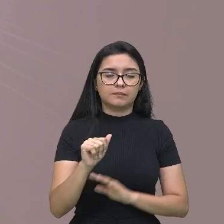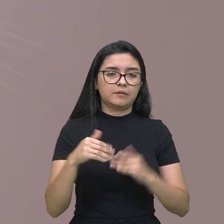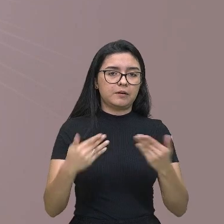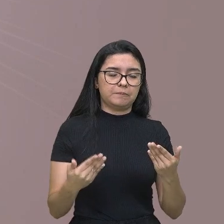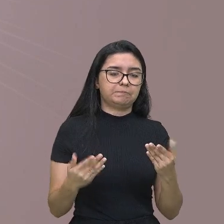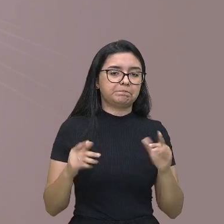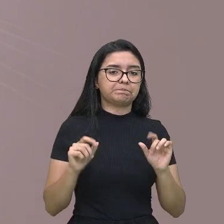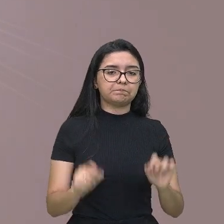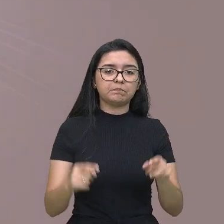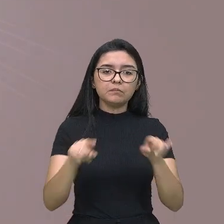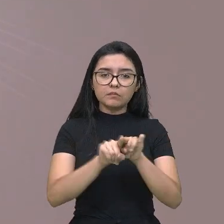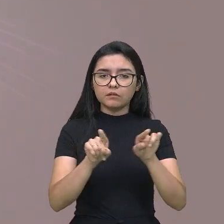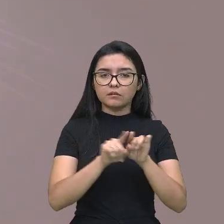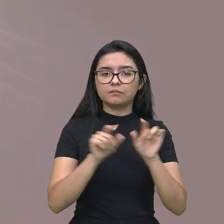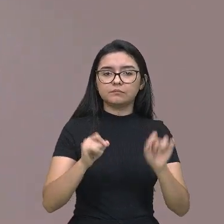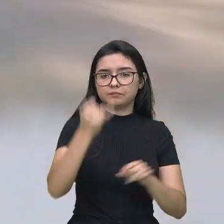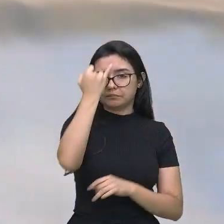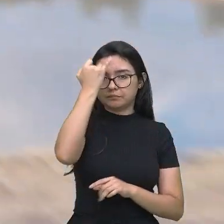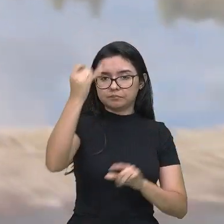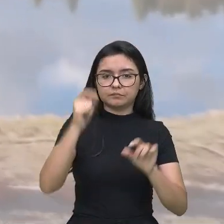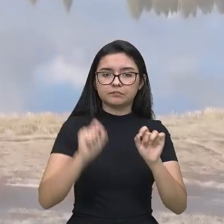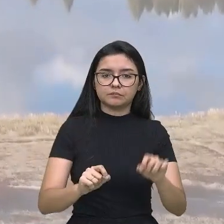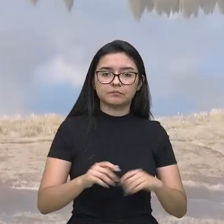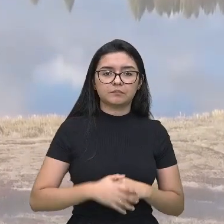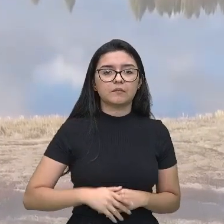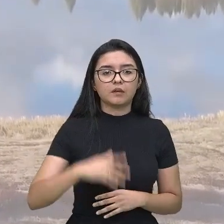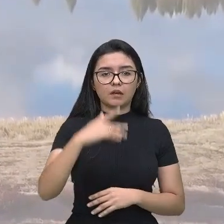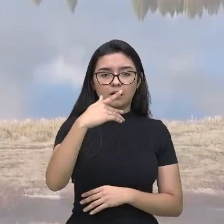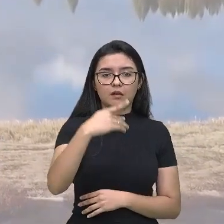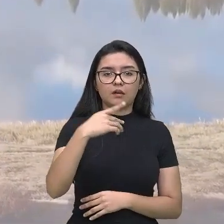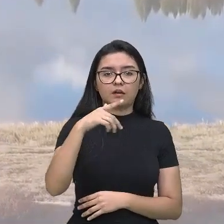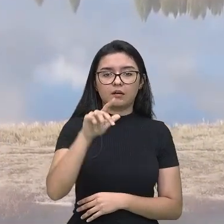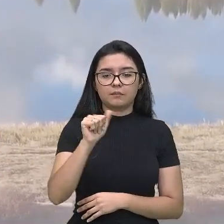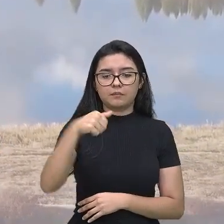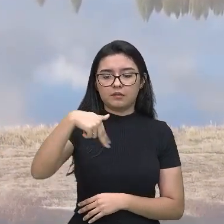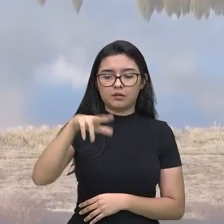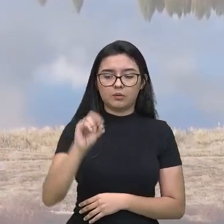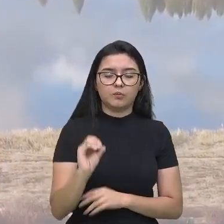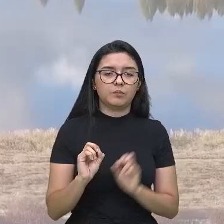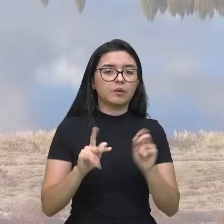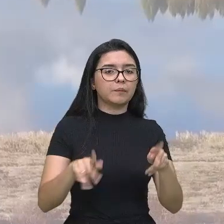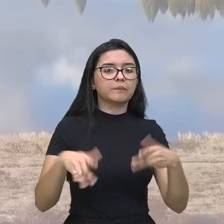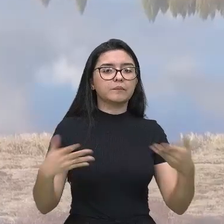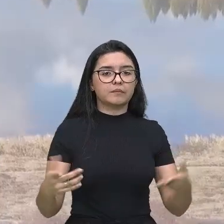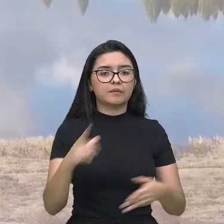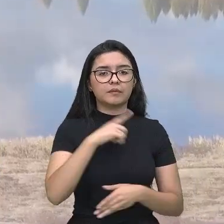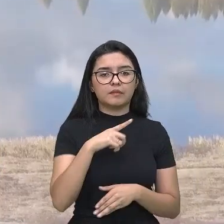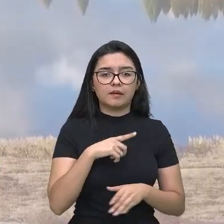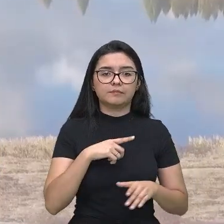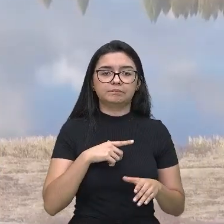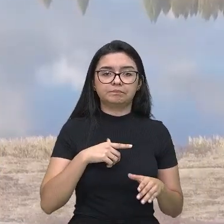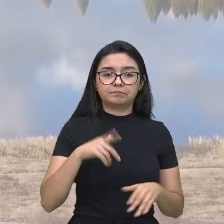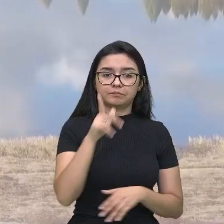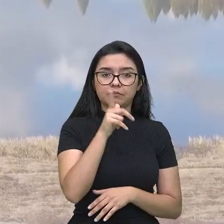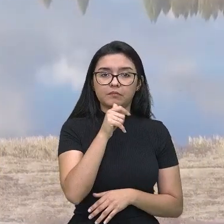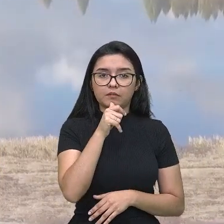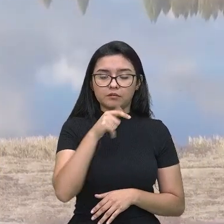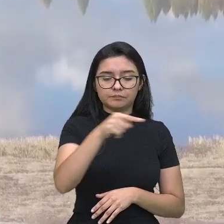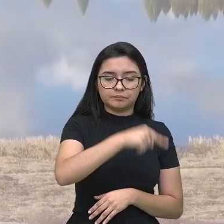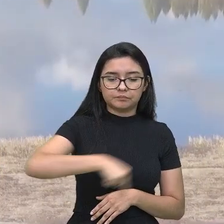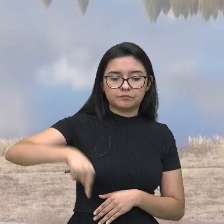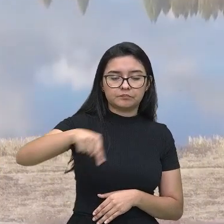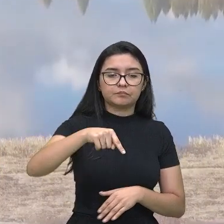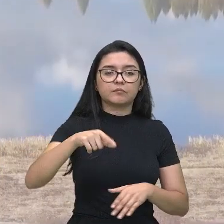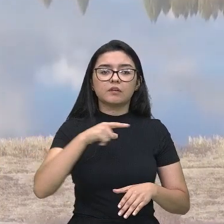Mas tem também uma ideia intuitiva aqui que eu vou te mostrar, que é a ideia de plano. Vejam só, temos aqui um lago e nesse lago nós temos